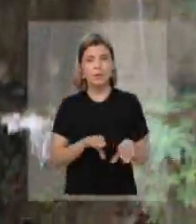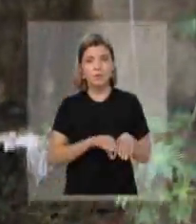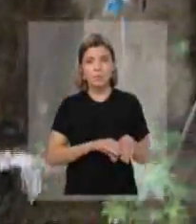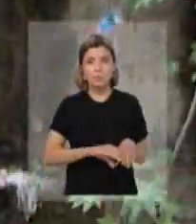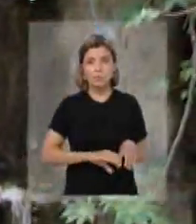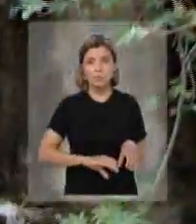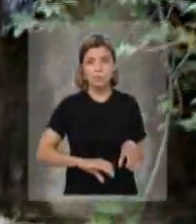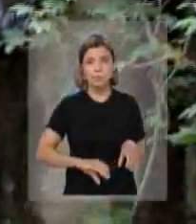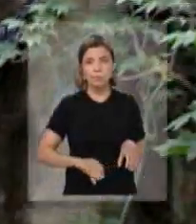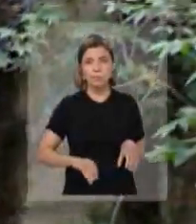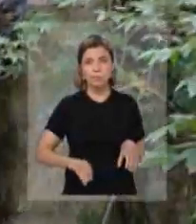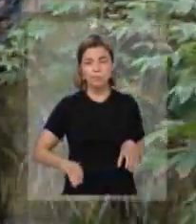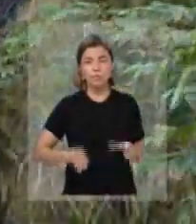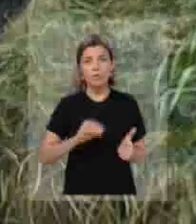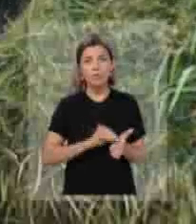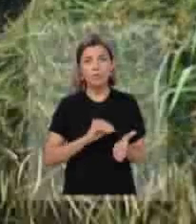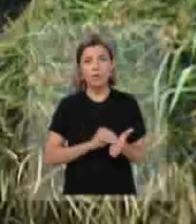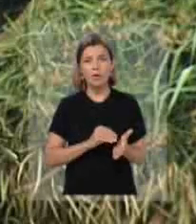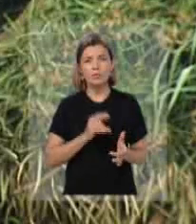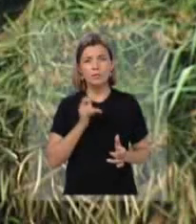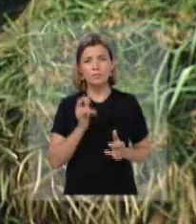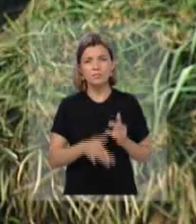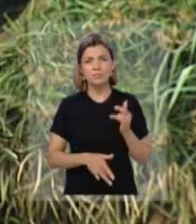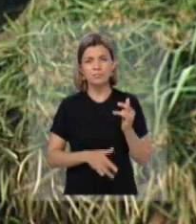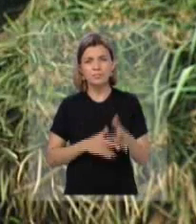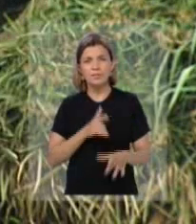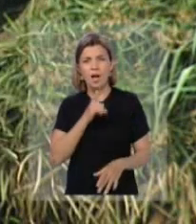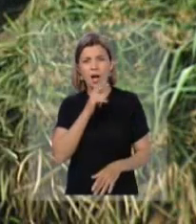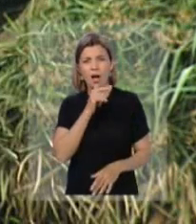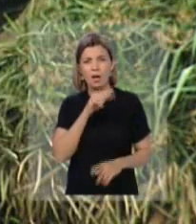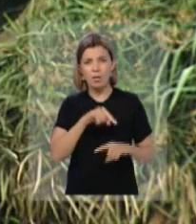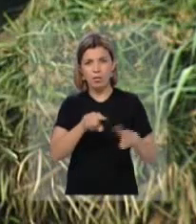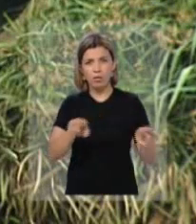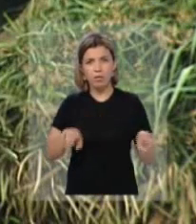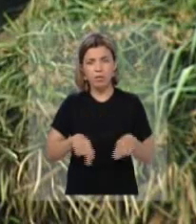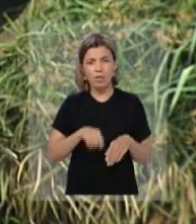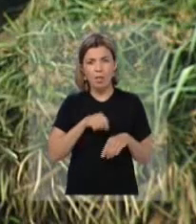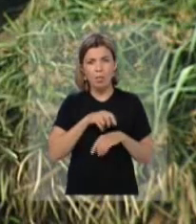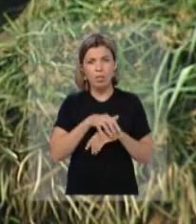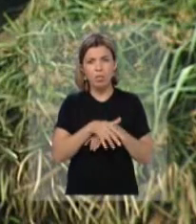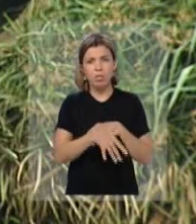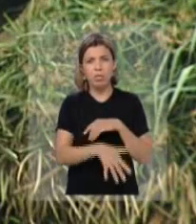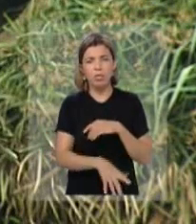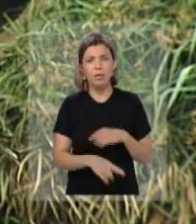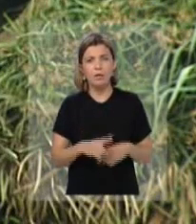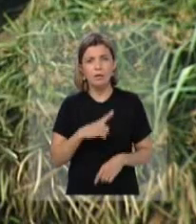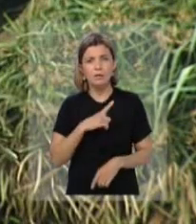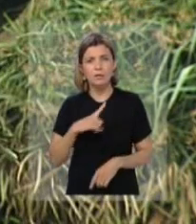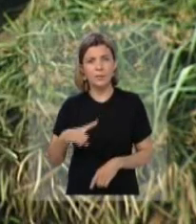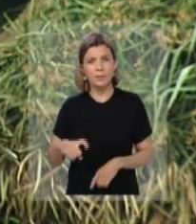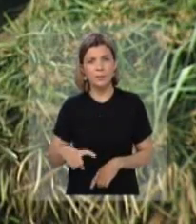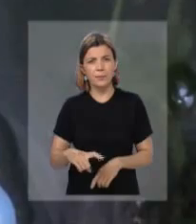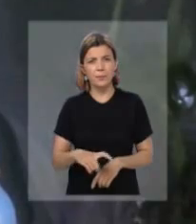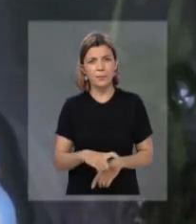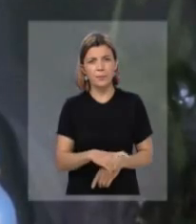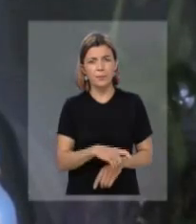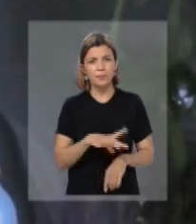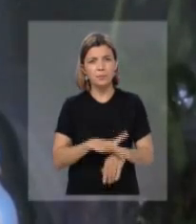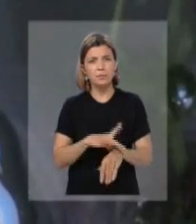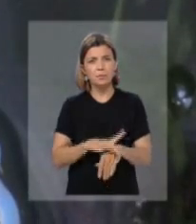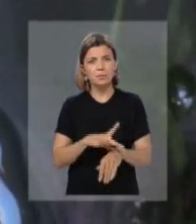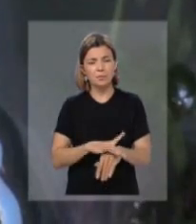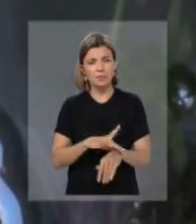A falta de redes de esgoto permite ainda que o despejo de resíduos aconteça em lagoas, onde há o caramujo